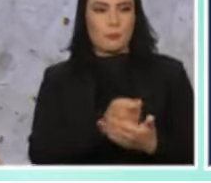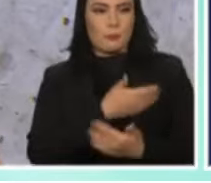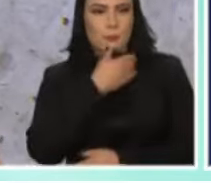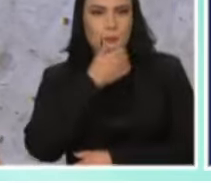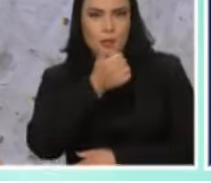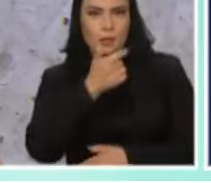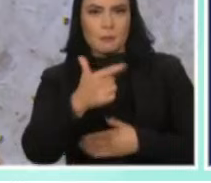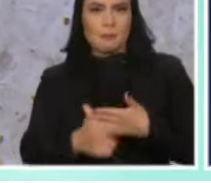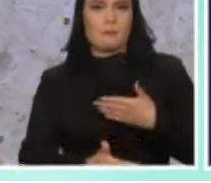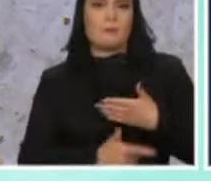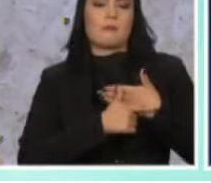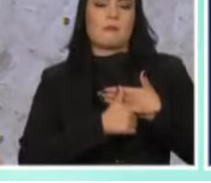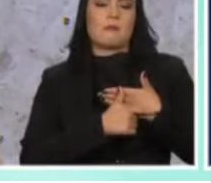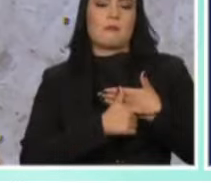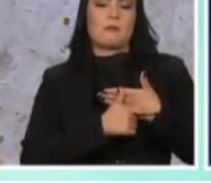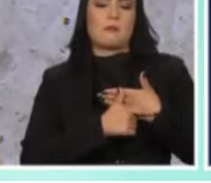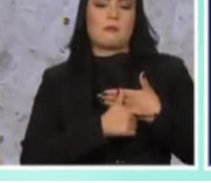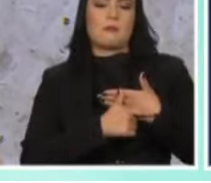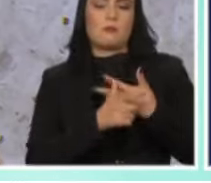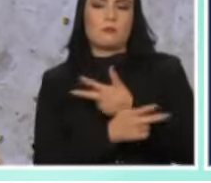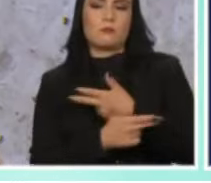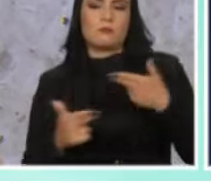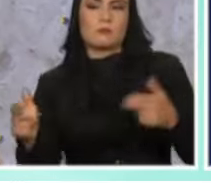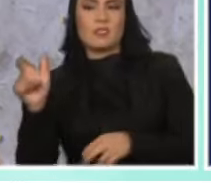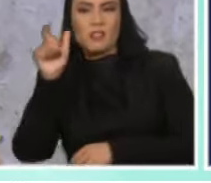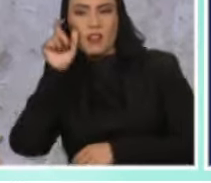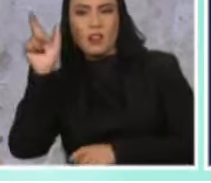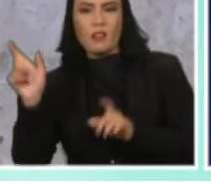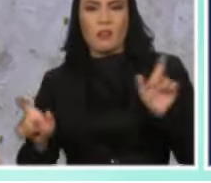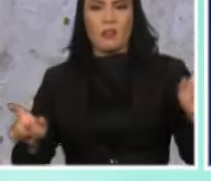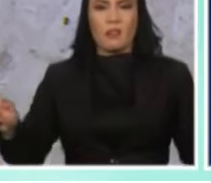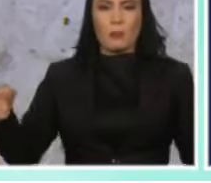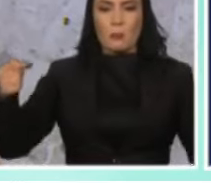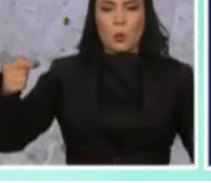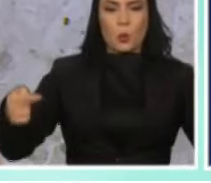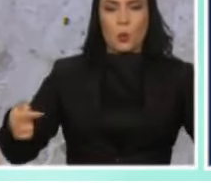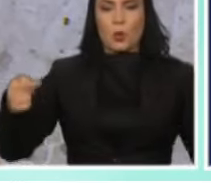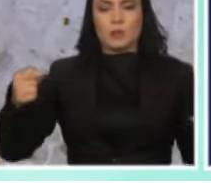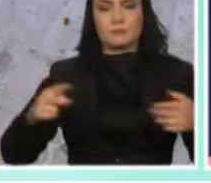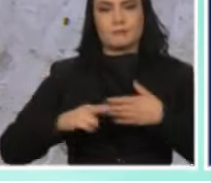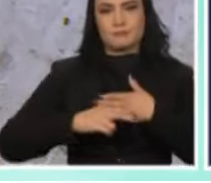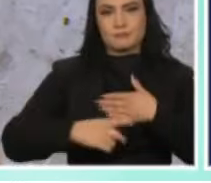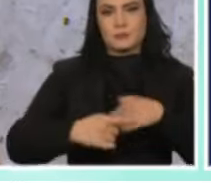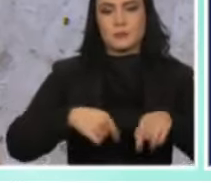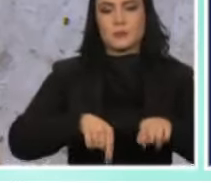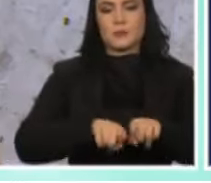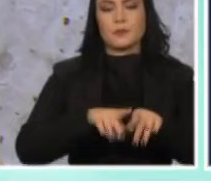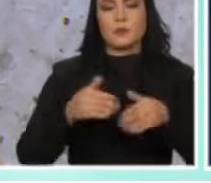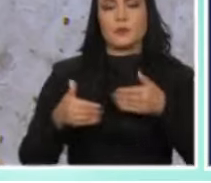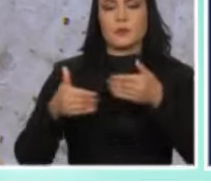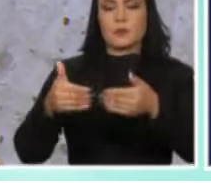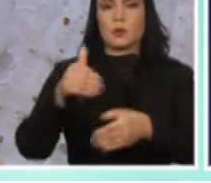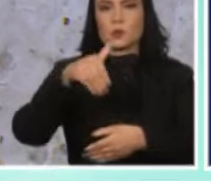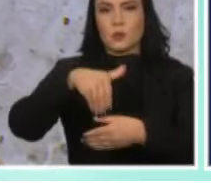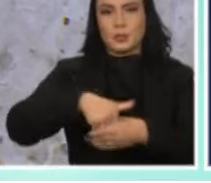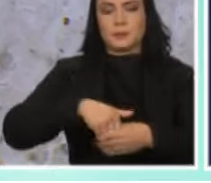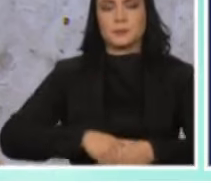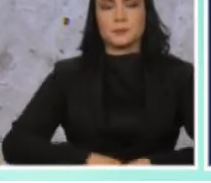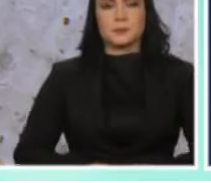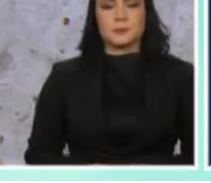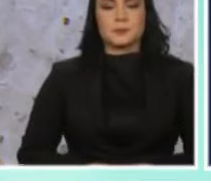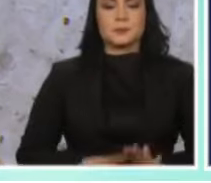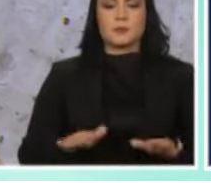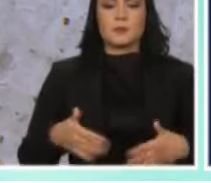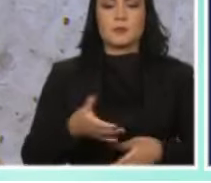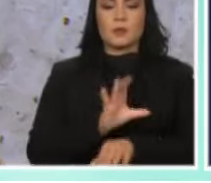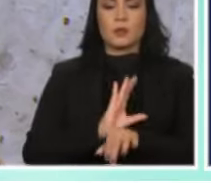cargo são essas as perguntas que que a gente tem que fazer não parece ser o caso nesse momento e como eu disse o calendário não ajuda em meio a